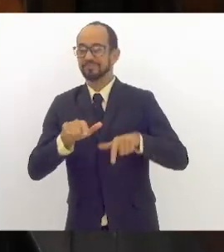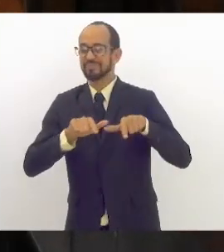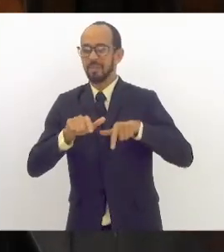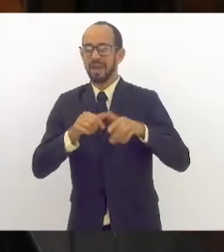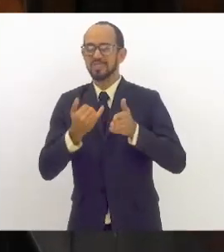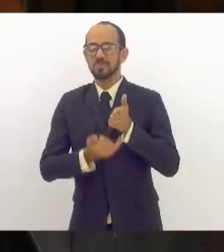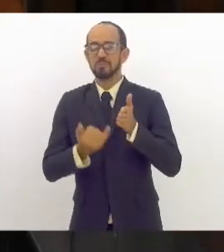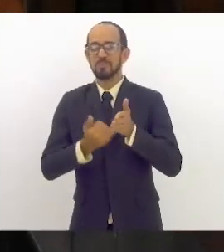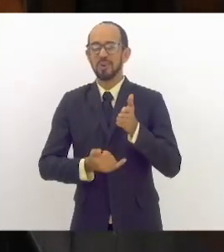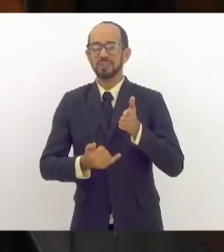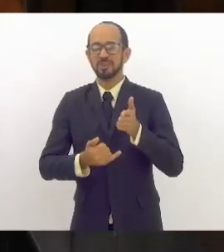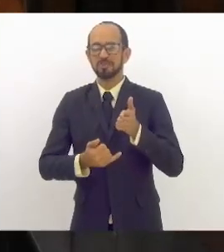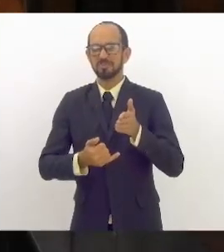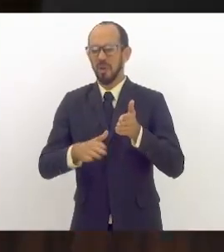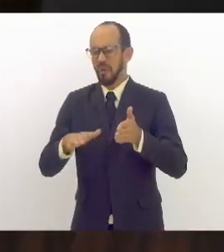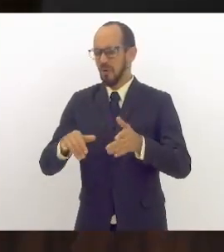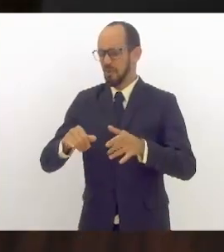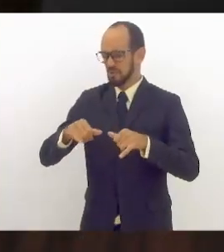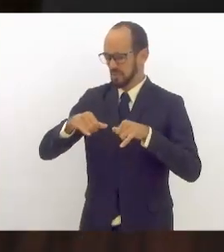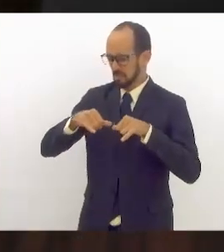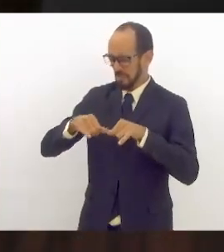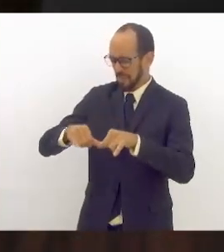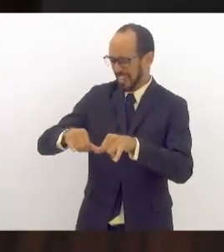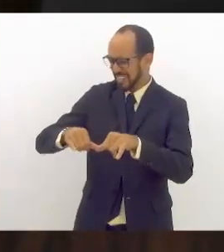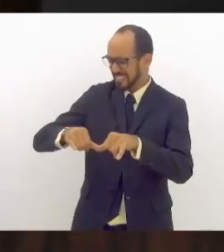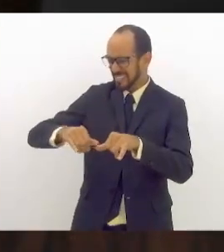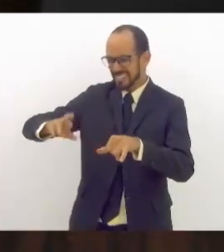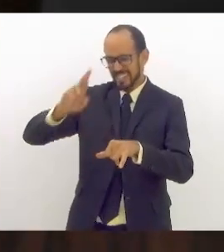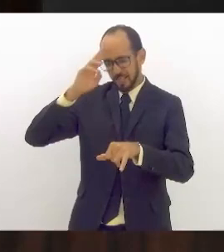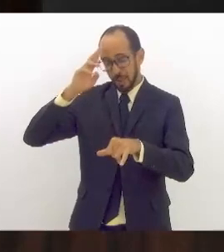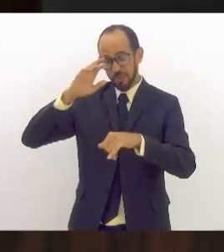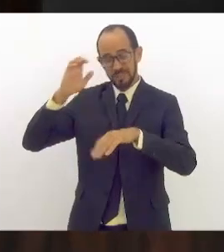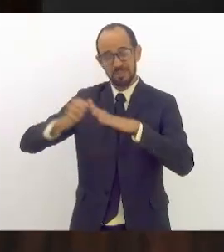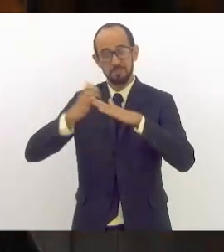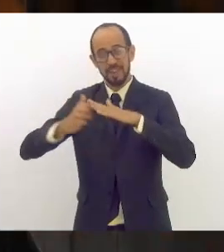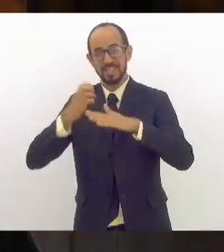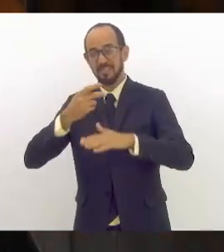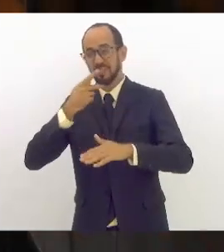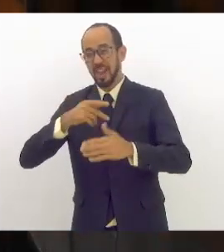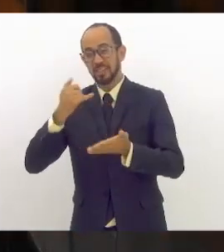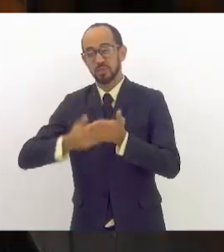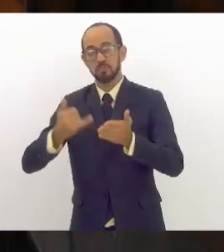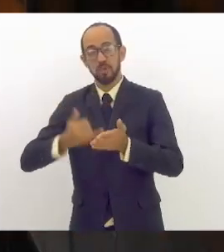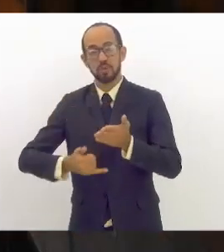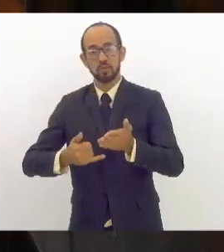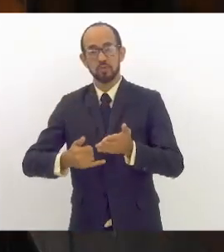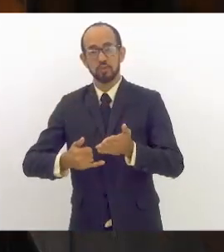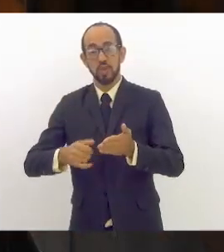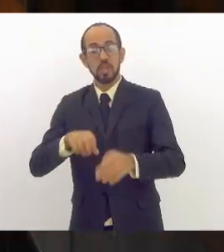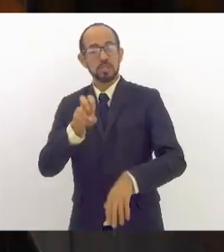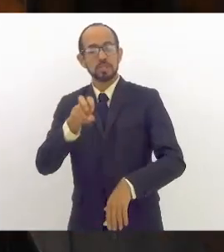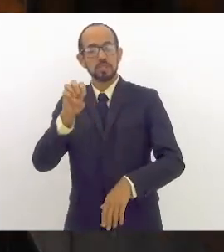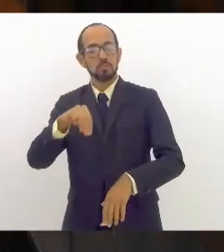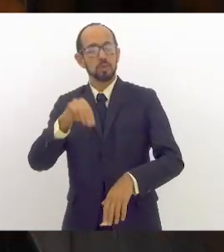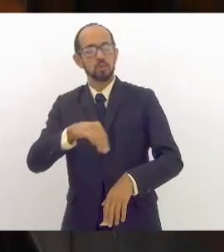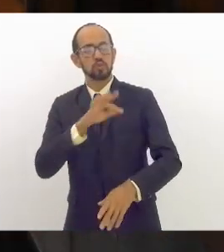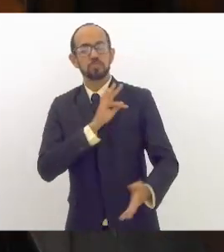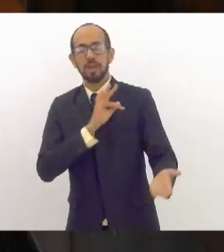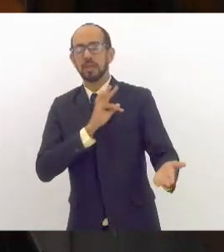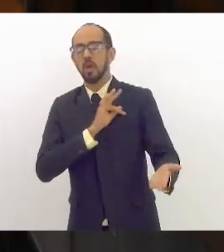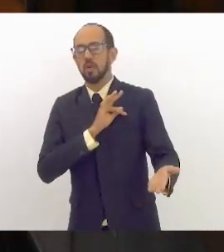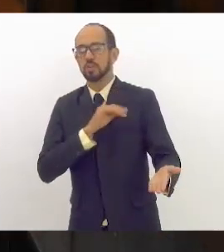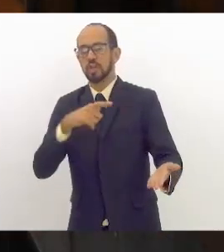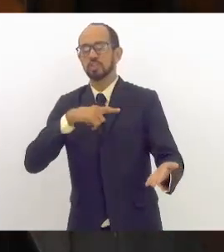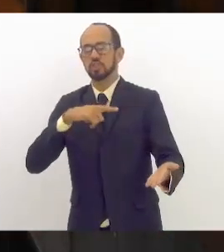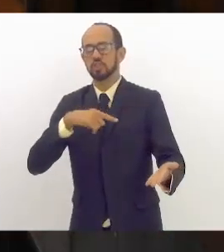Supermercado falar de imposto muito chato em cinco minutos a Marta Rocha tinha um processo